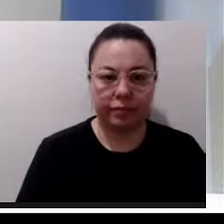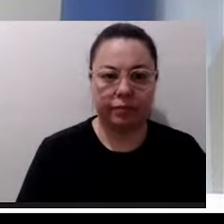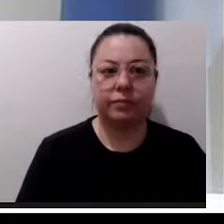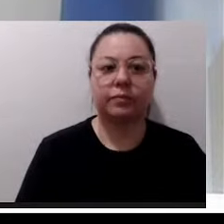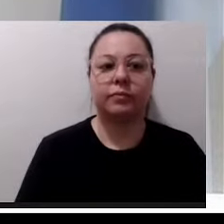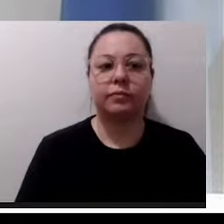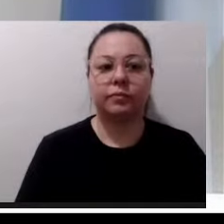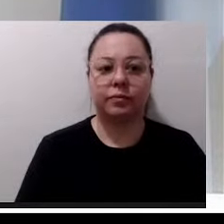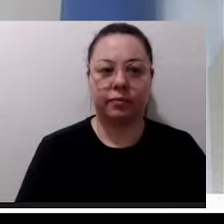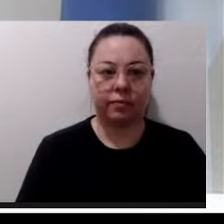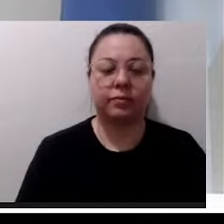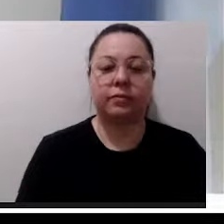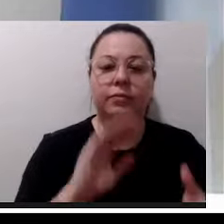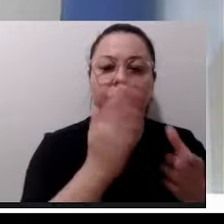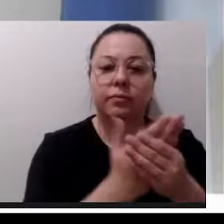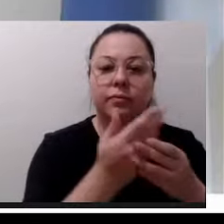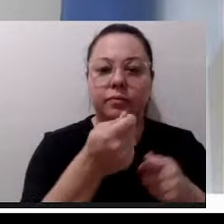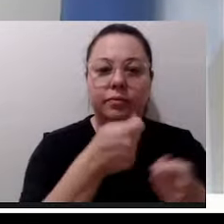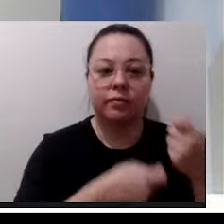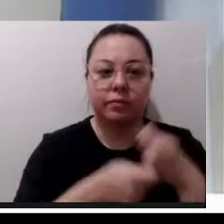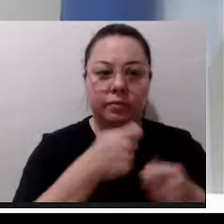Próximo, processo administrativo